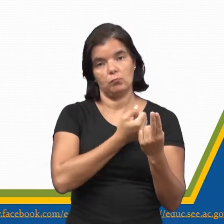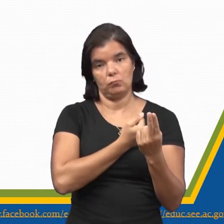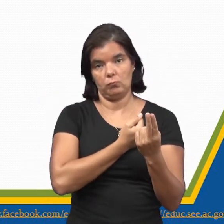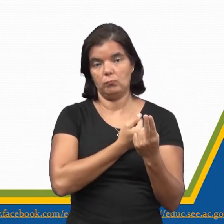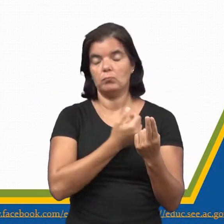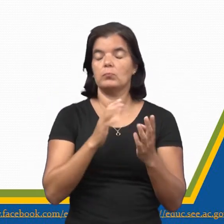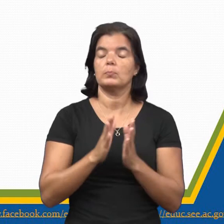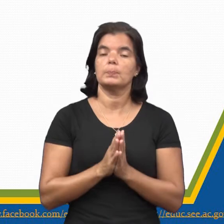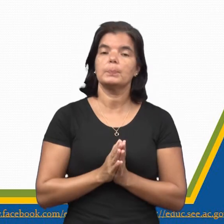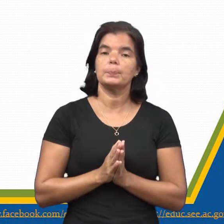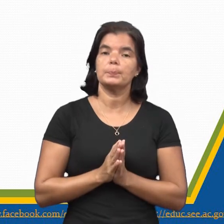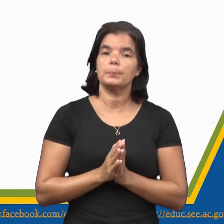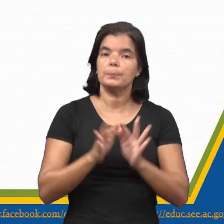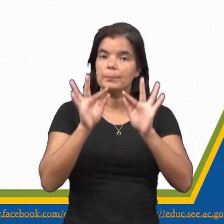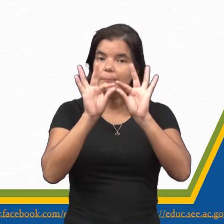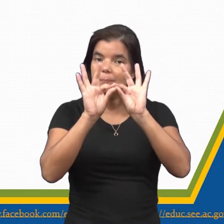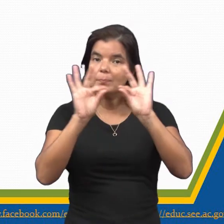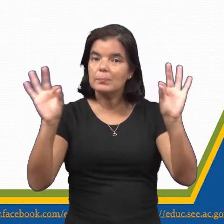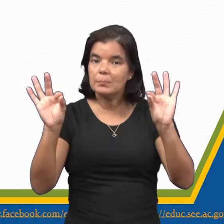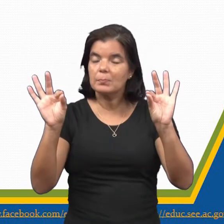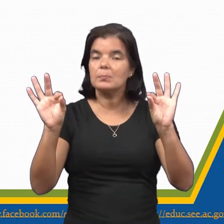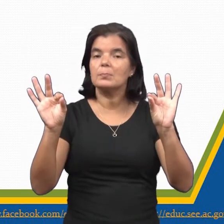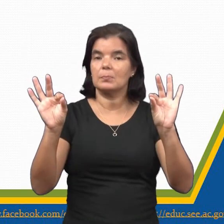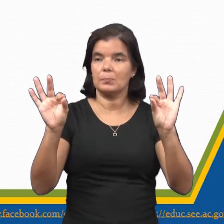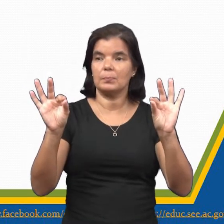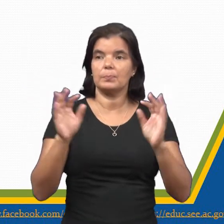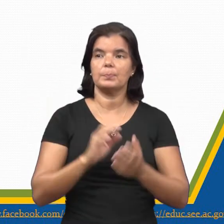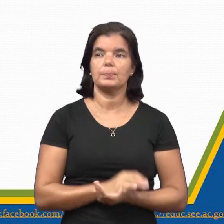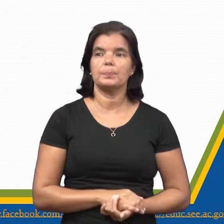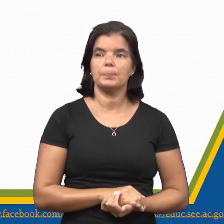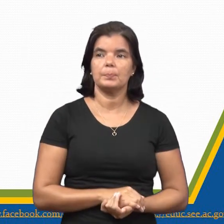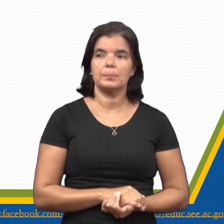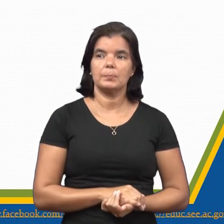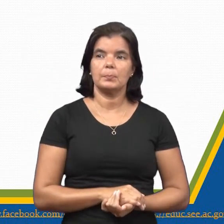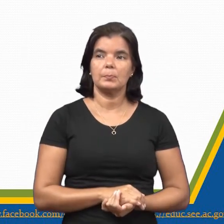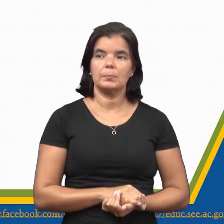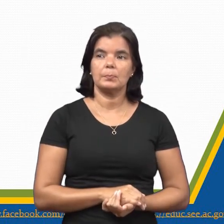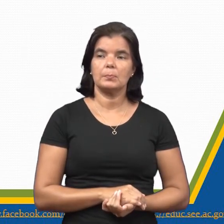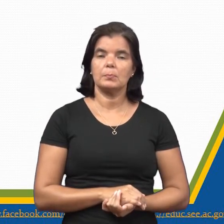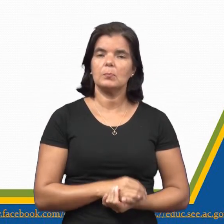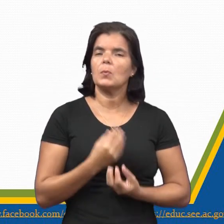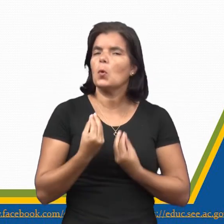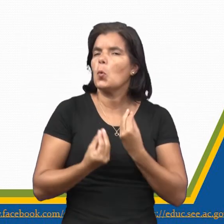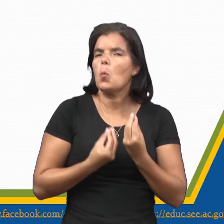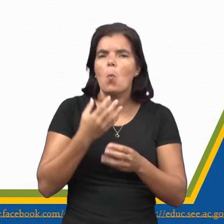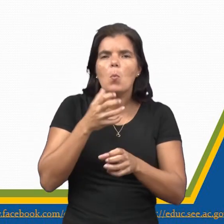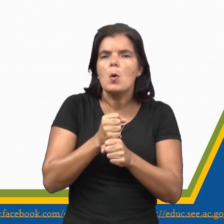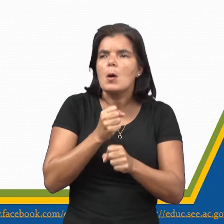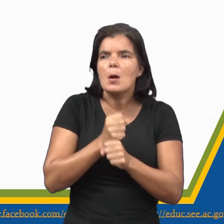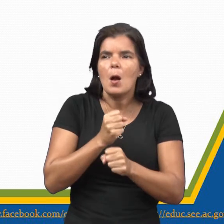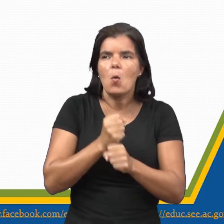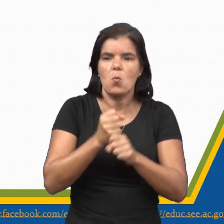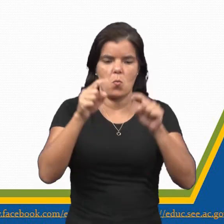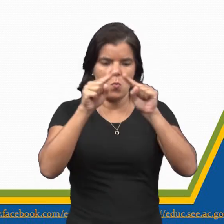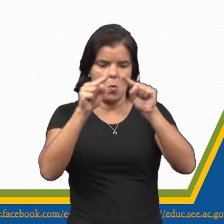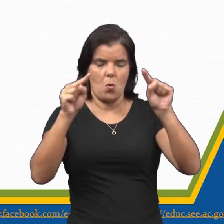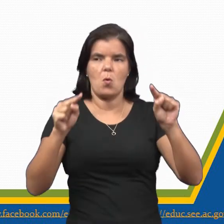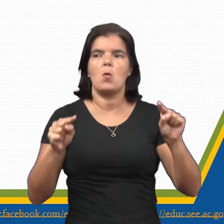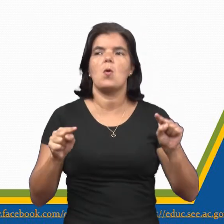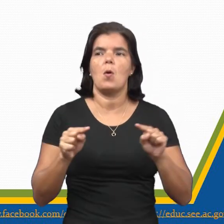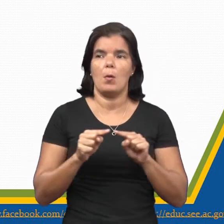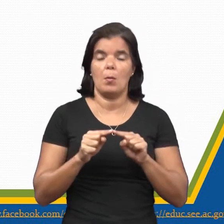também retos de mesma medida. Como que a gente calcula a área de um quadrado, né? Para calcular a